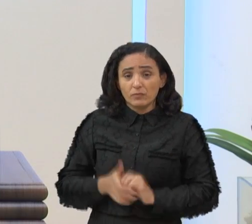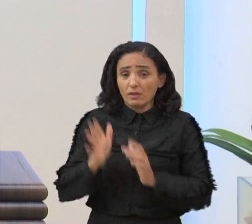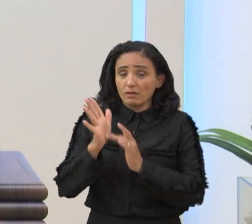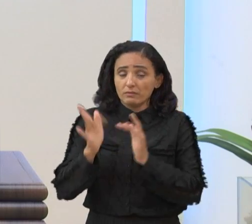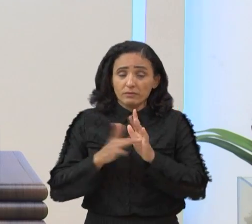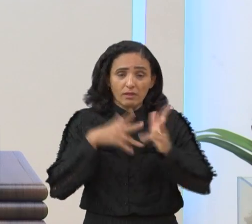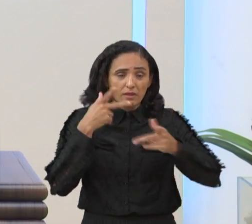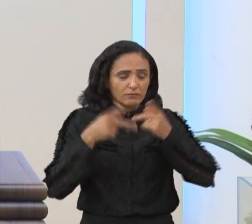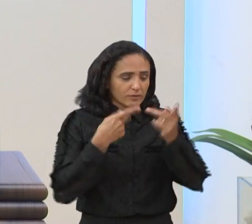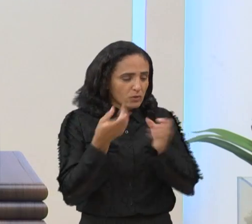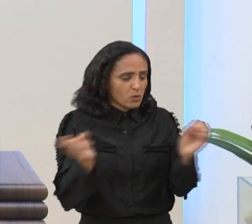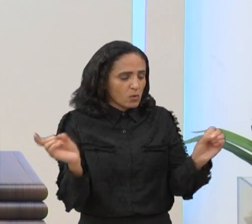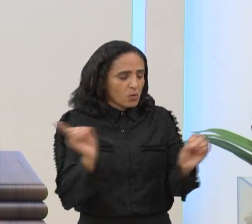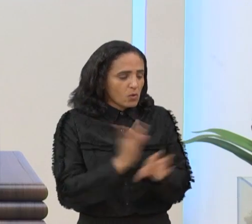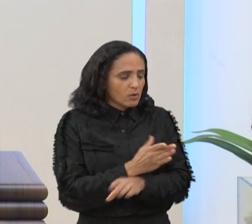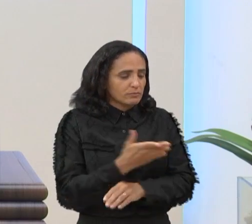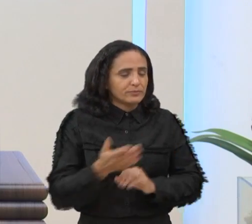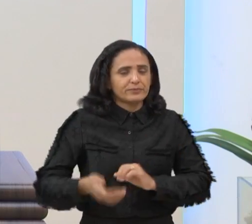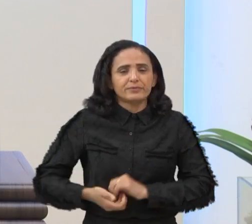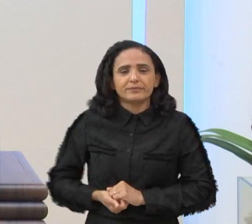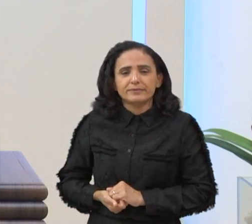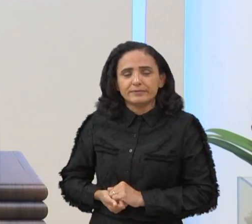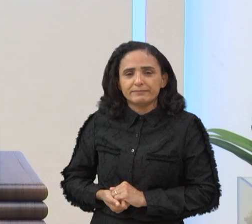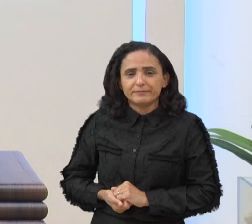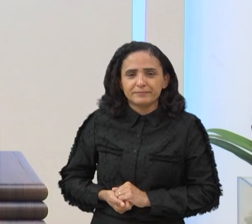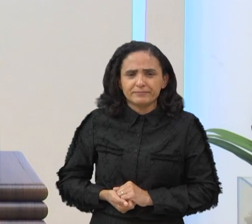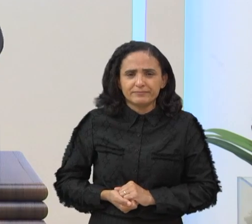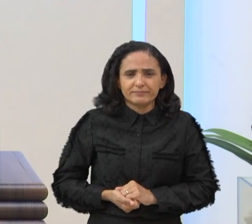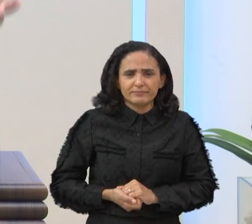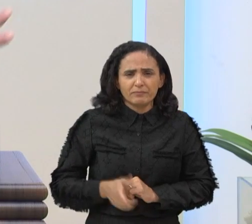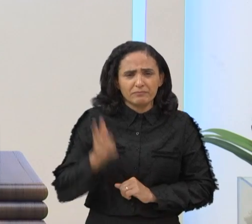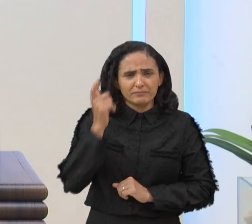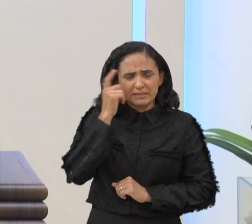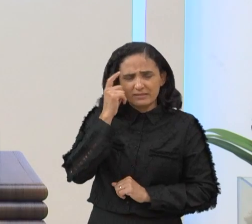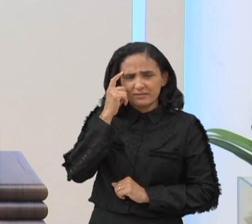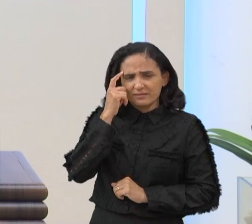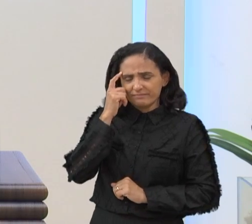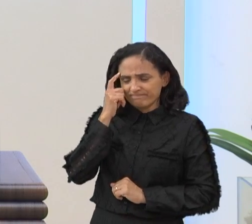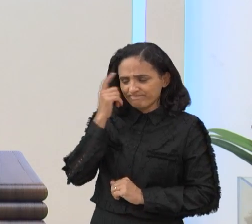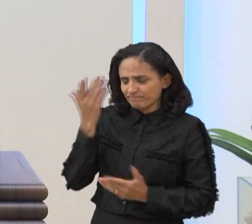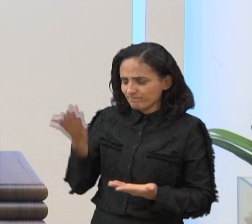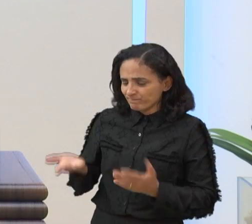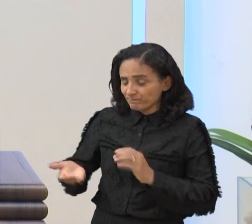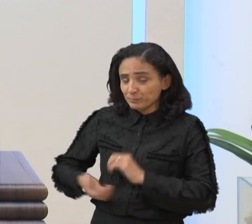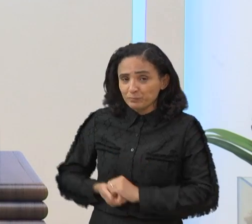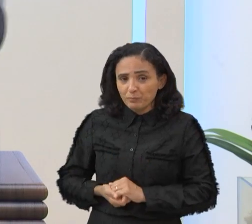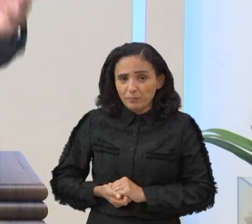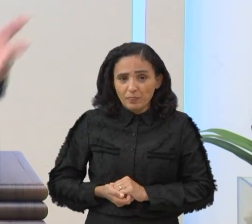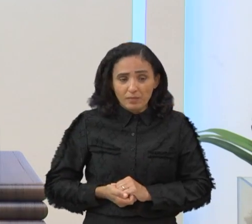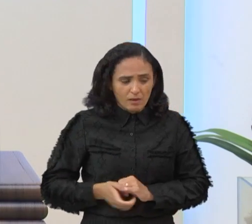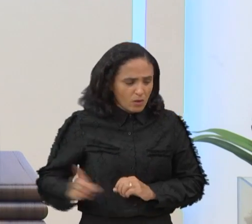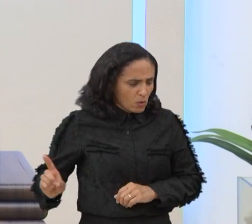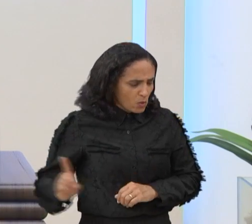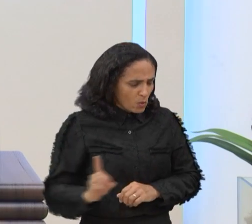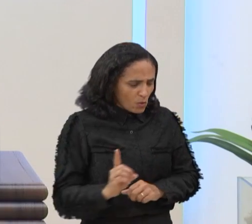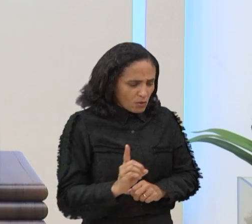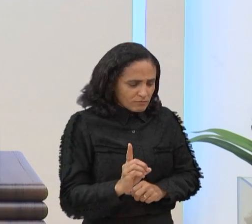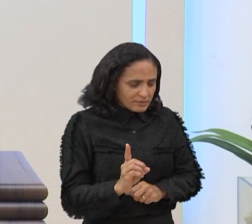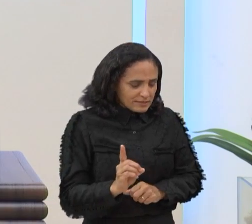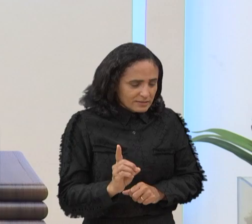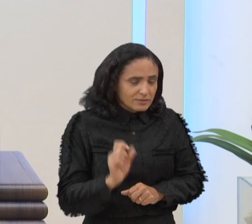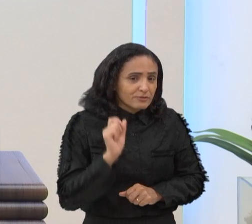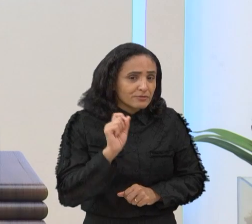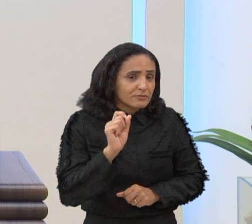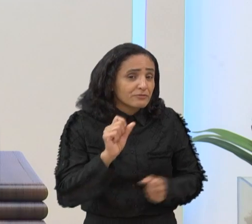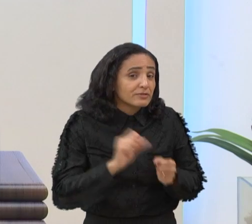essas palavras, ele faz algo tão diferente, parece tão estranho. O que é